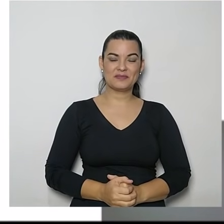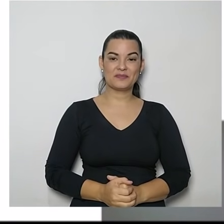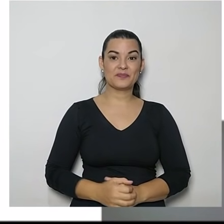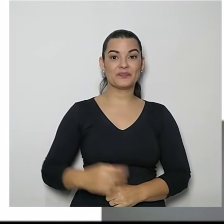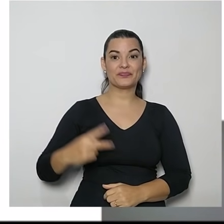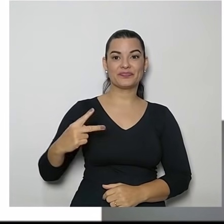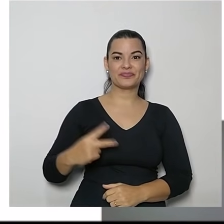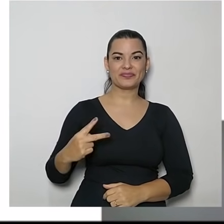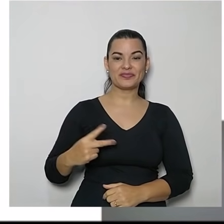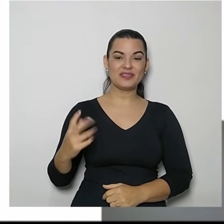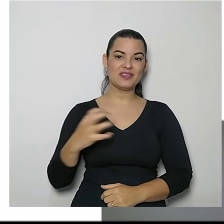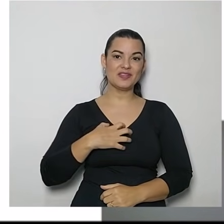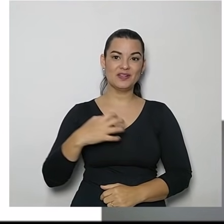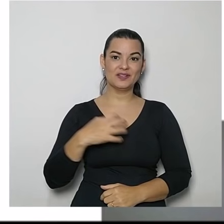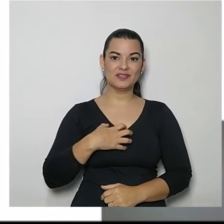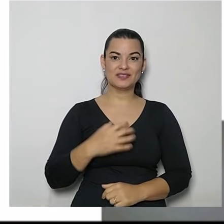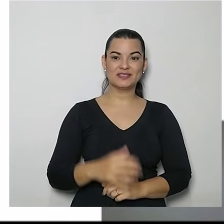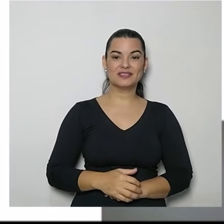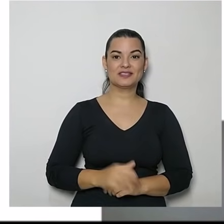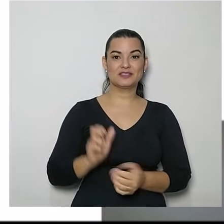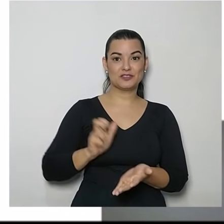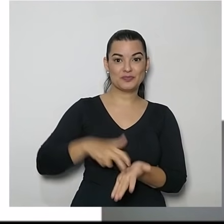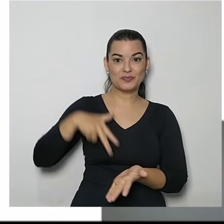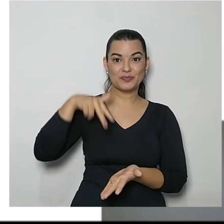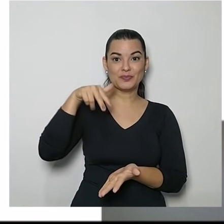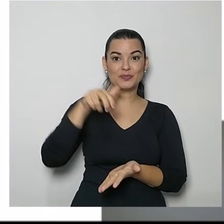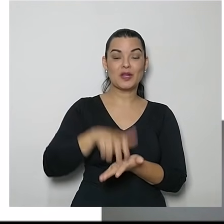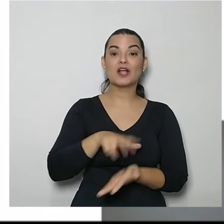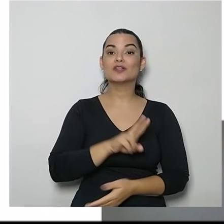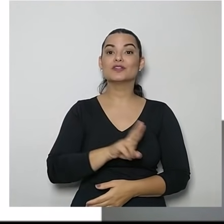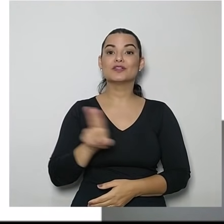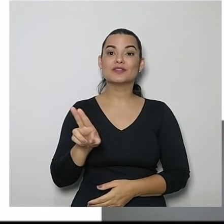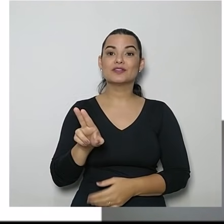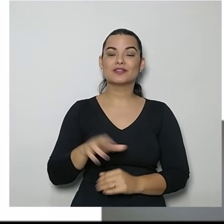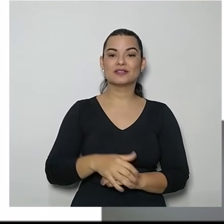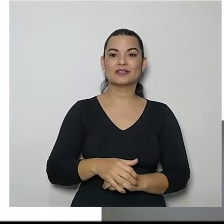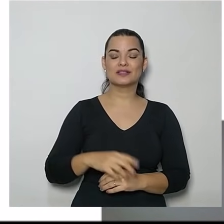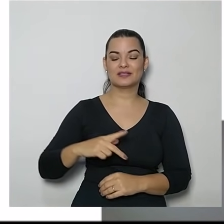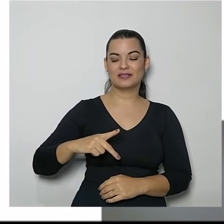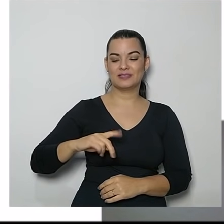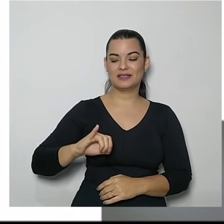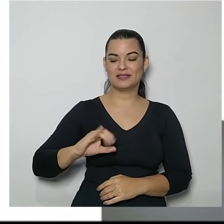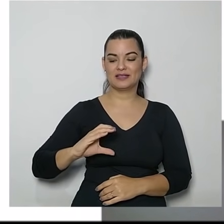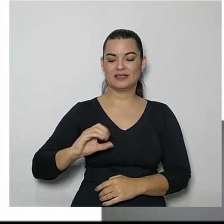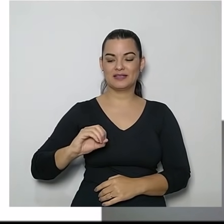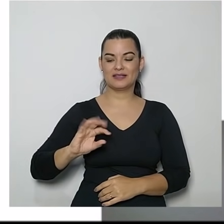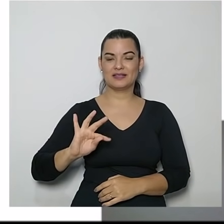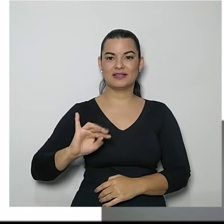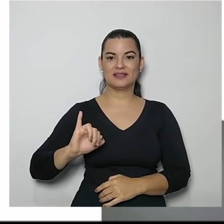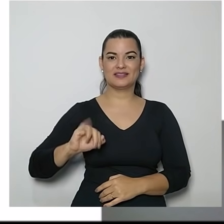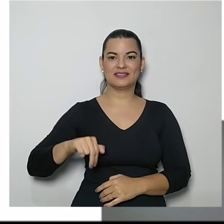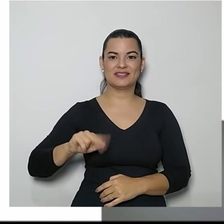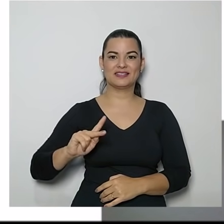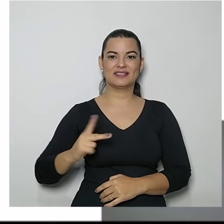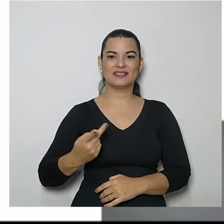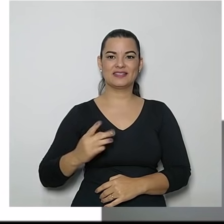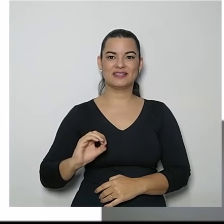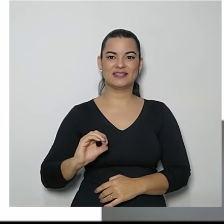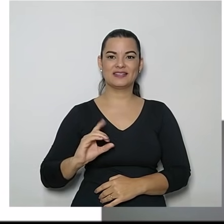O segundo modo de pular chama picotinho de gelo. Então,